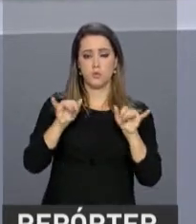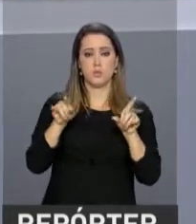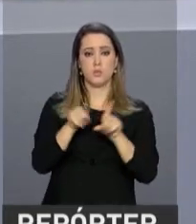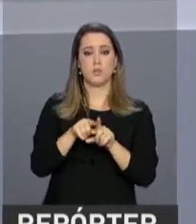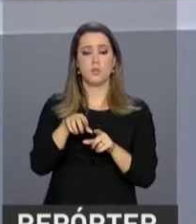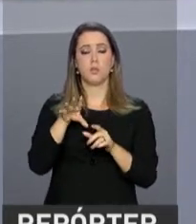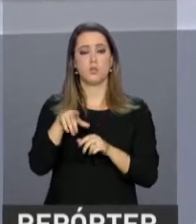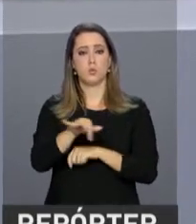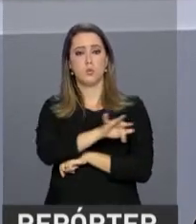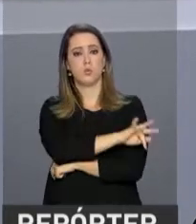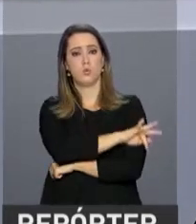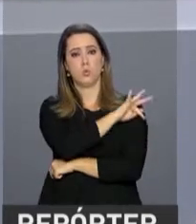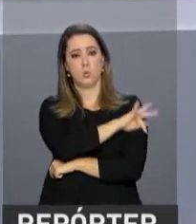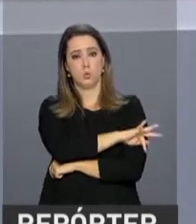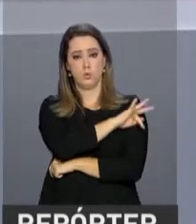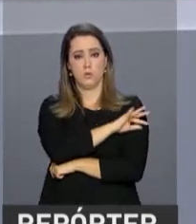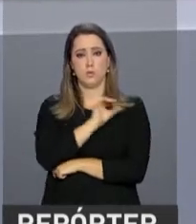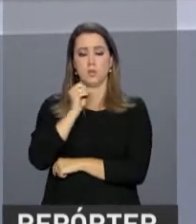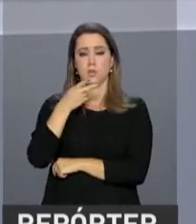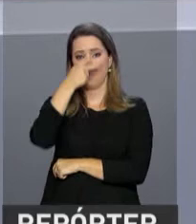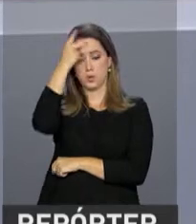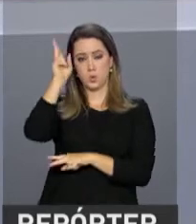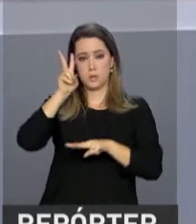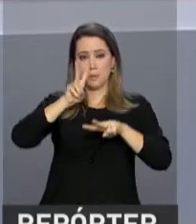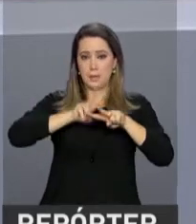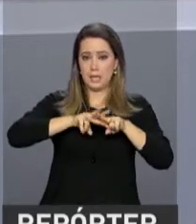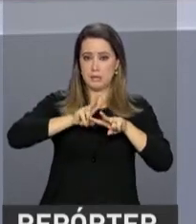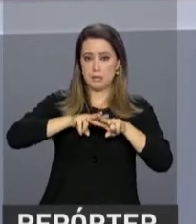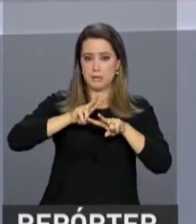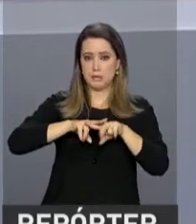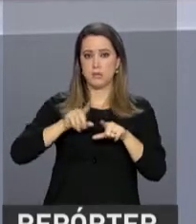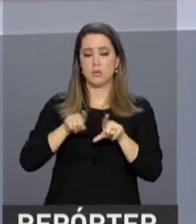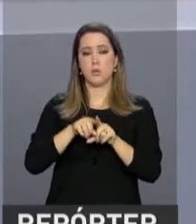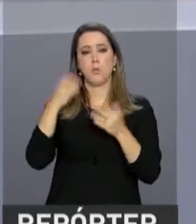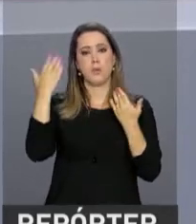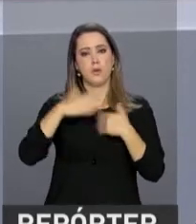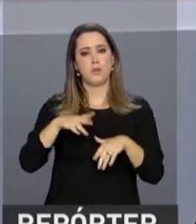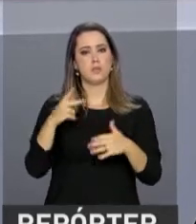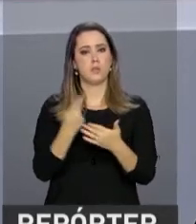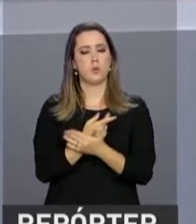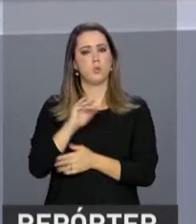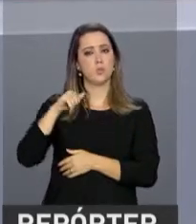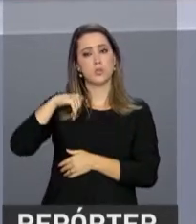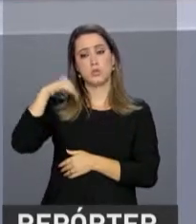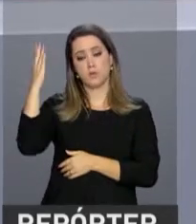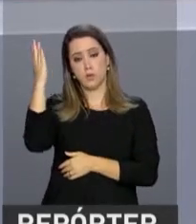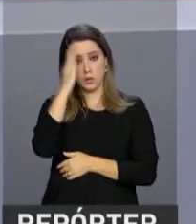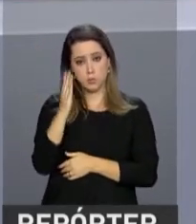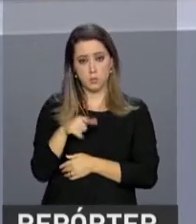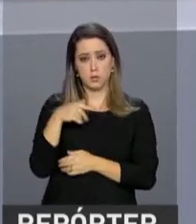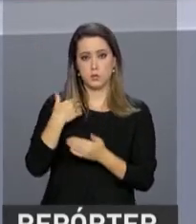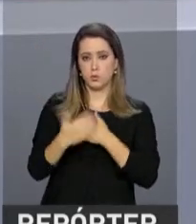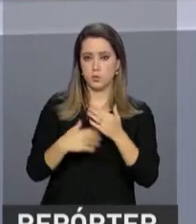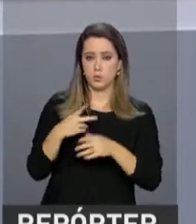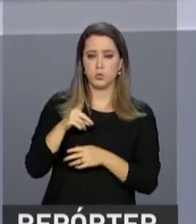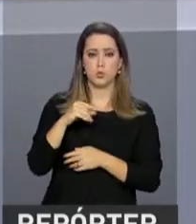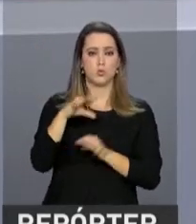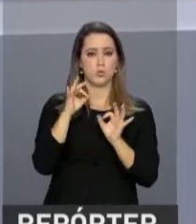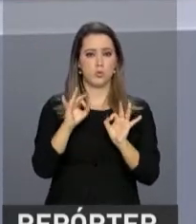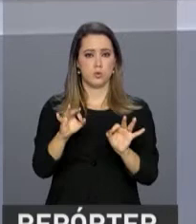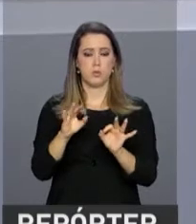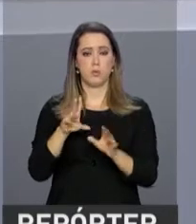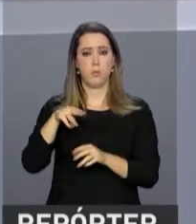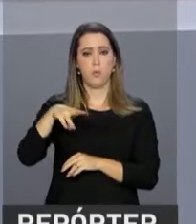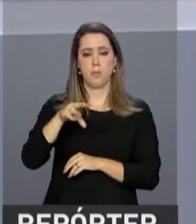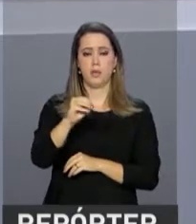do ensino fundamental para pessoas privadas de liberdade e provas realizadas no exterior permanecem na data prevista a